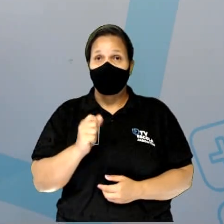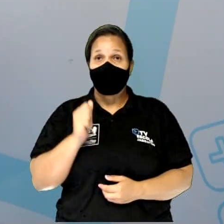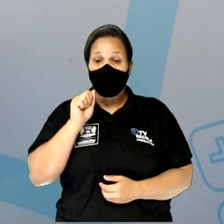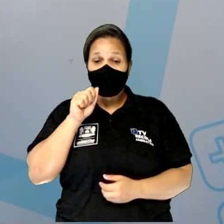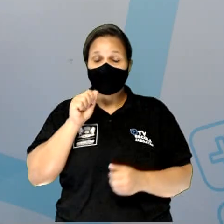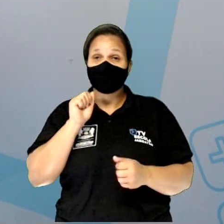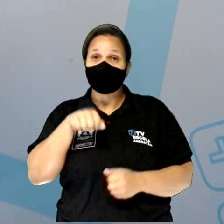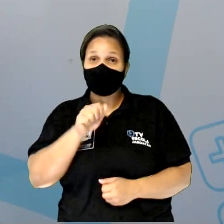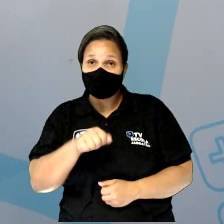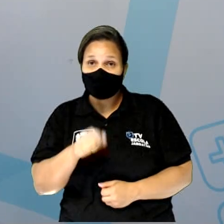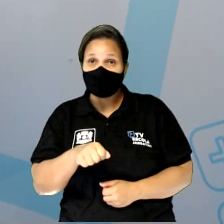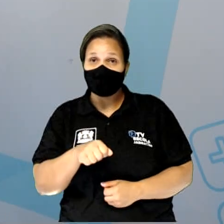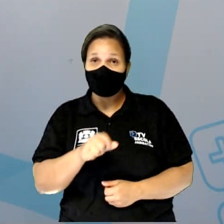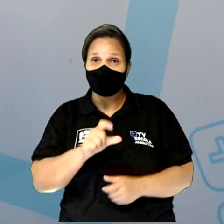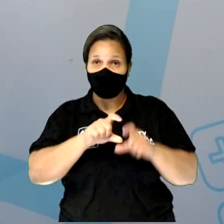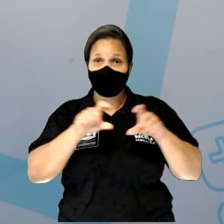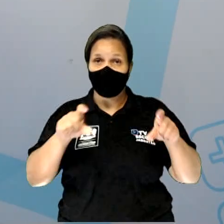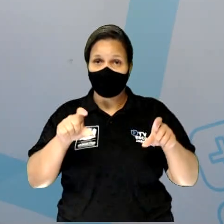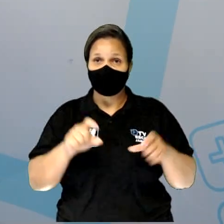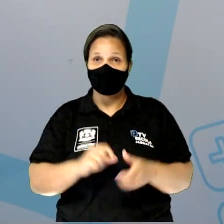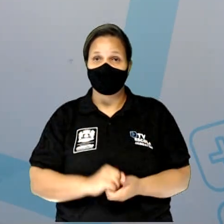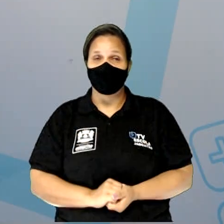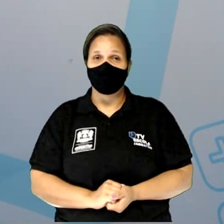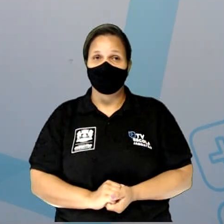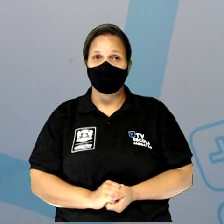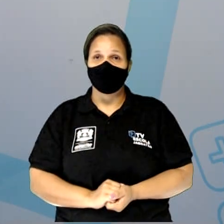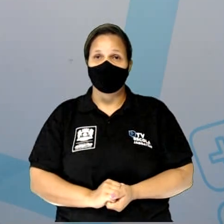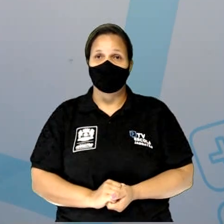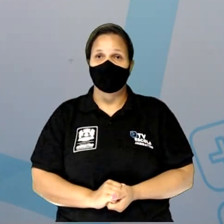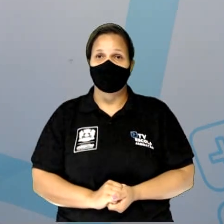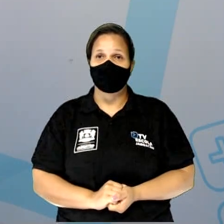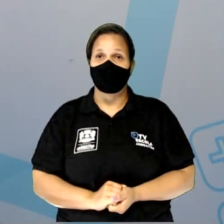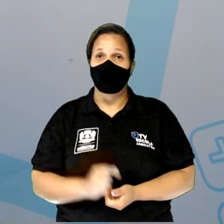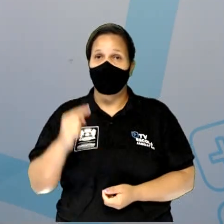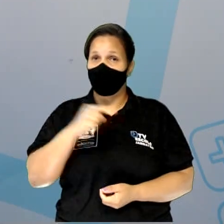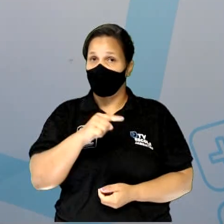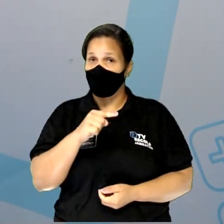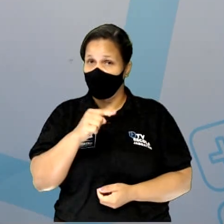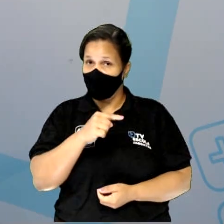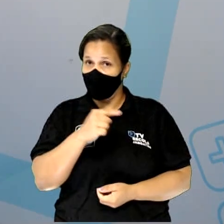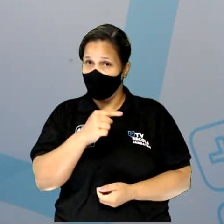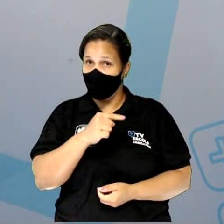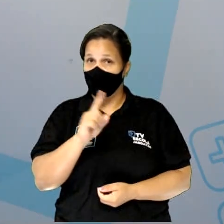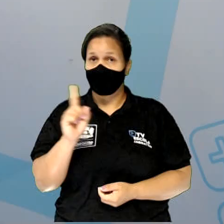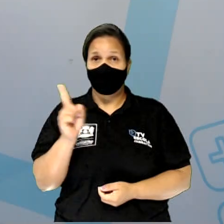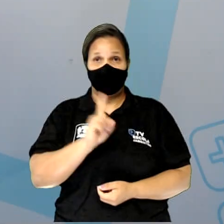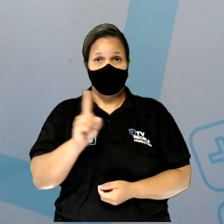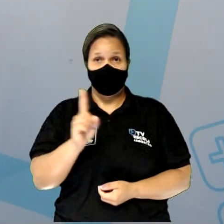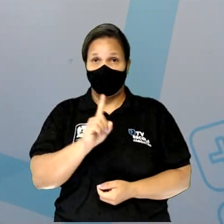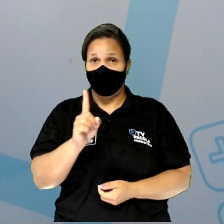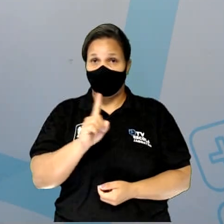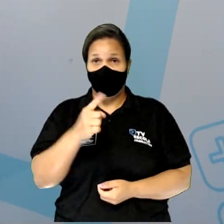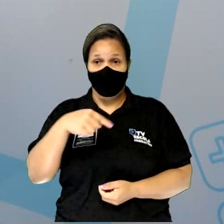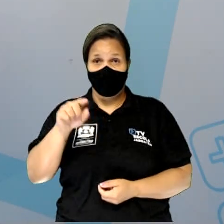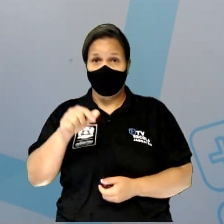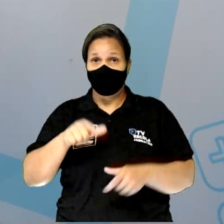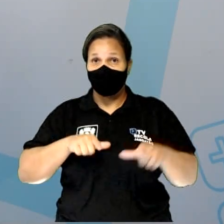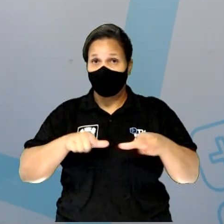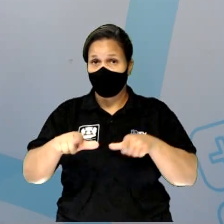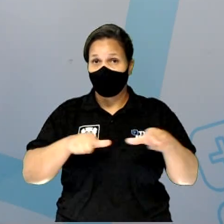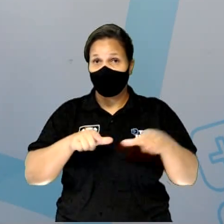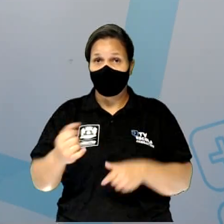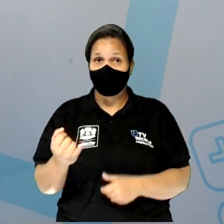work, ou seja, ela não virá trabalhar, if she is sick, se ela estiver